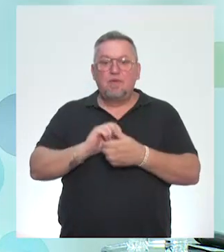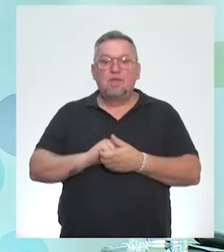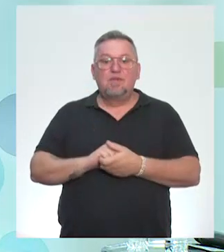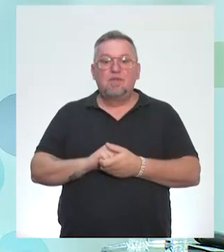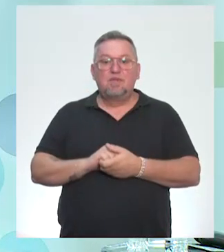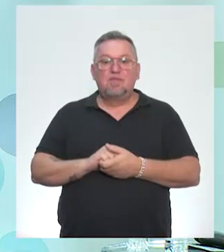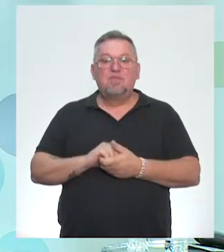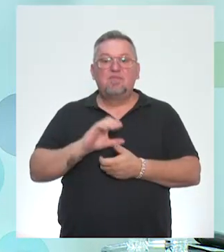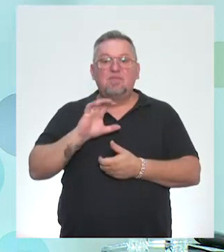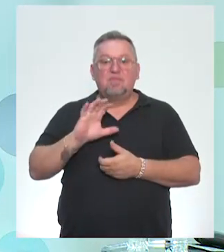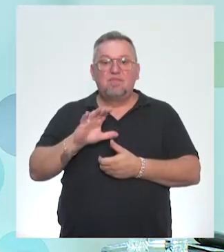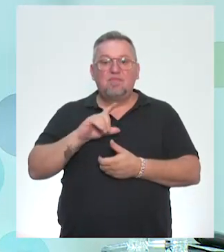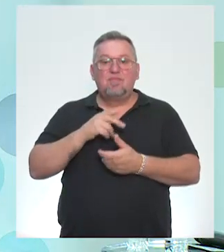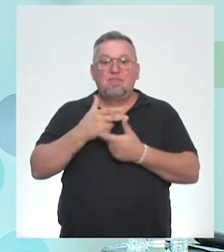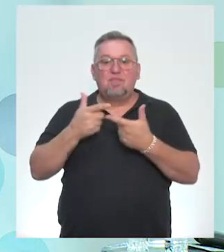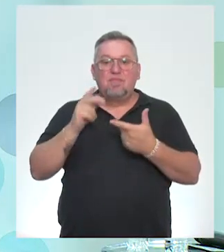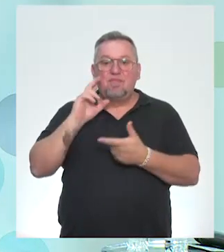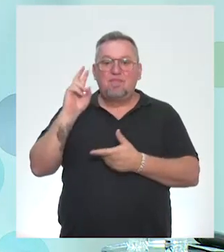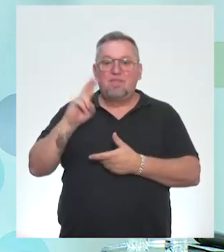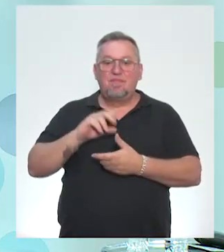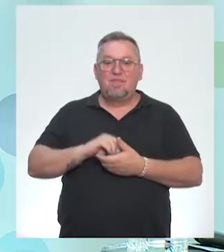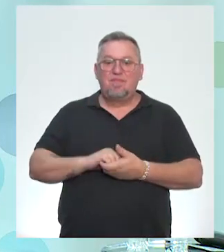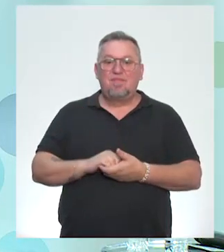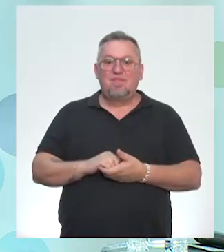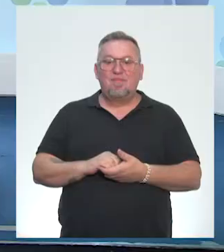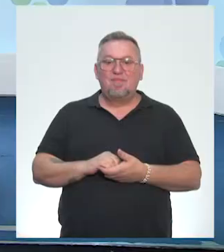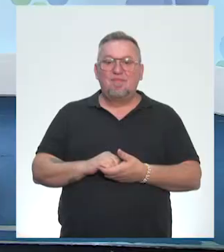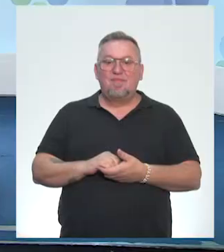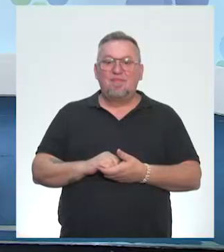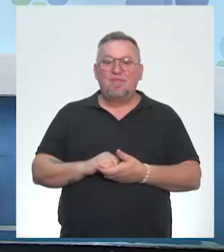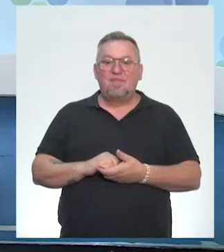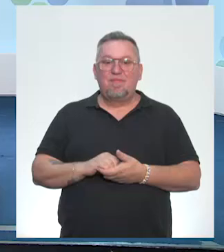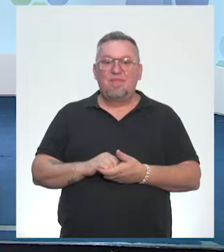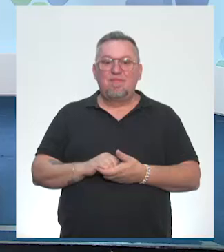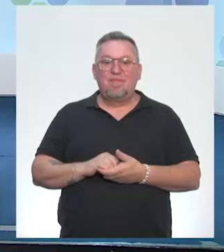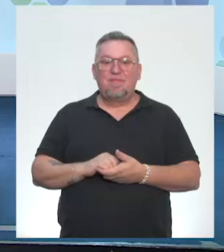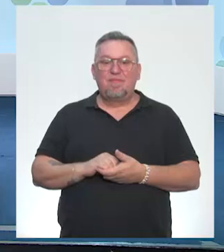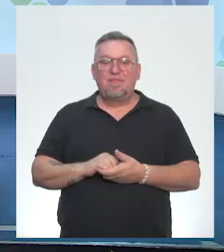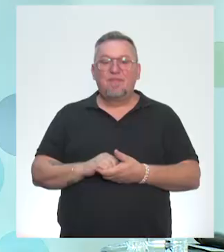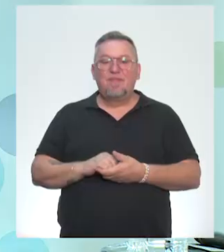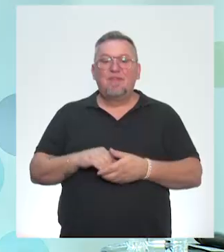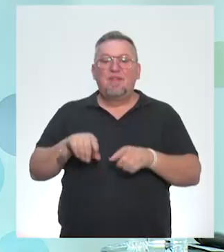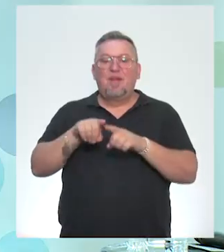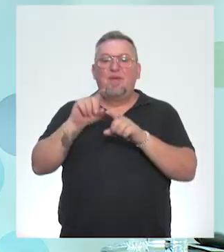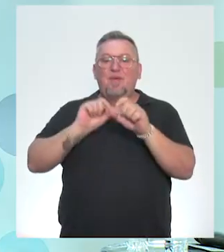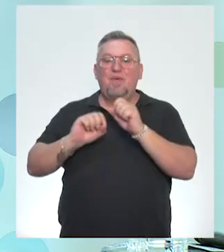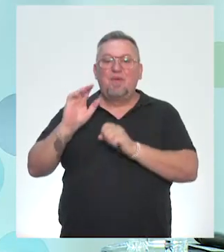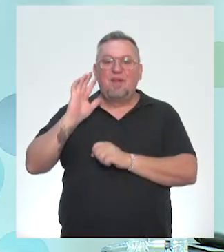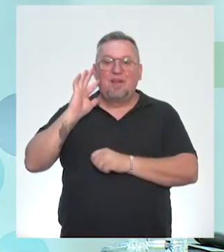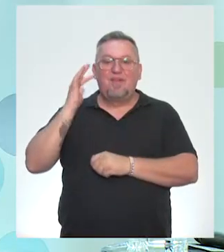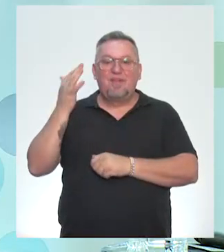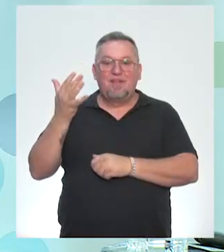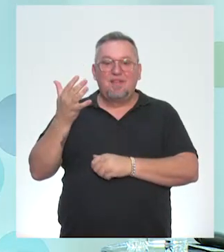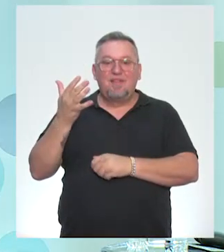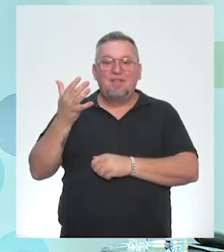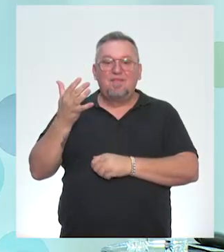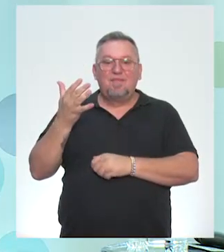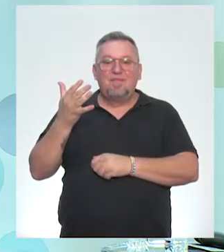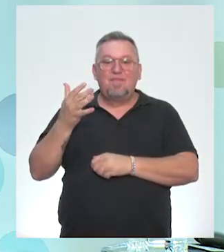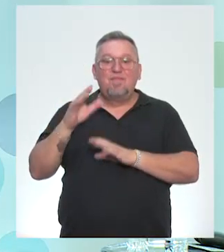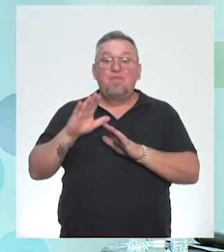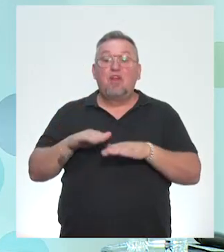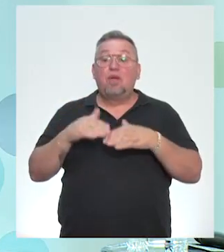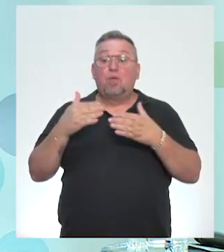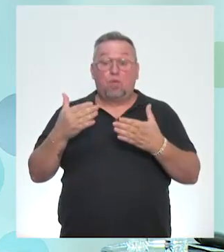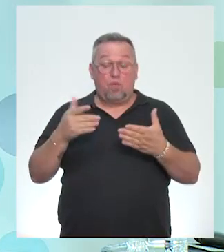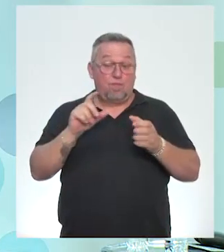É essa a questão. Deixa eu olhar aqui para o Boca. Ou não. Tá? Então, o que acontece? Tá? Quando você